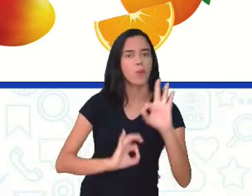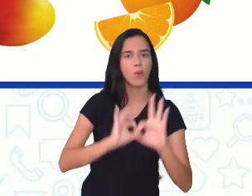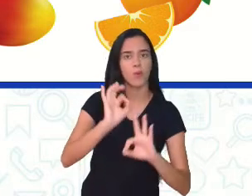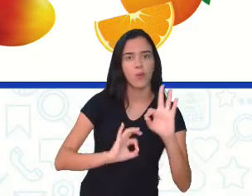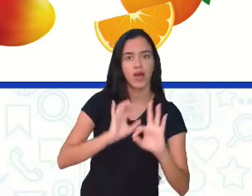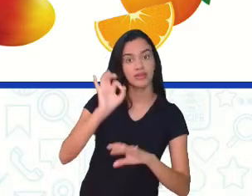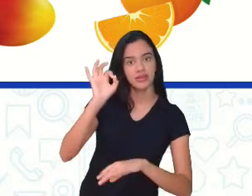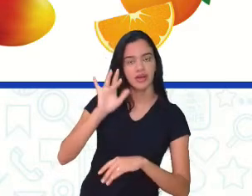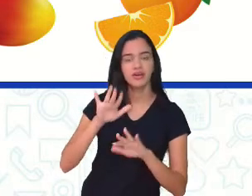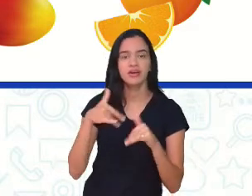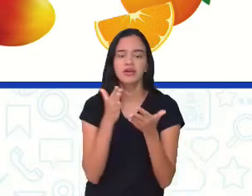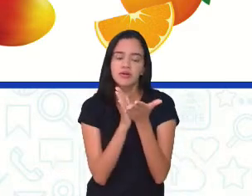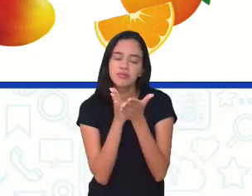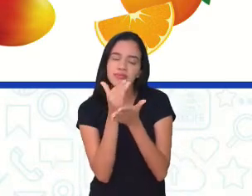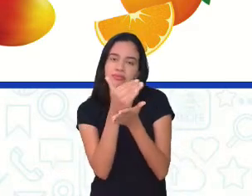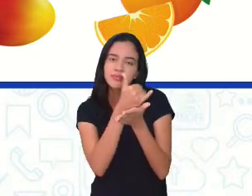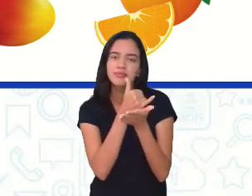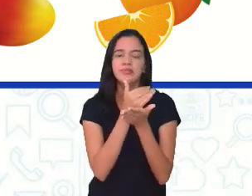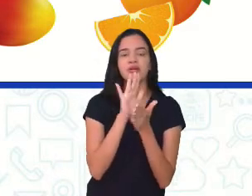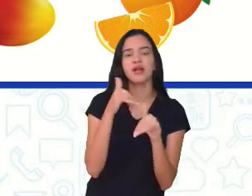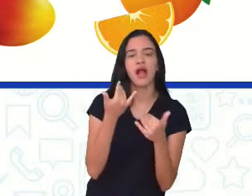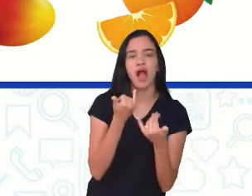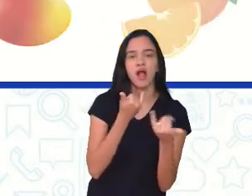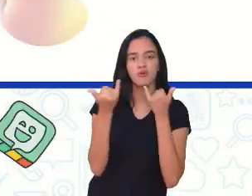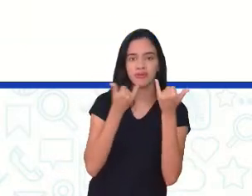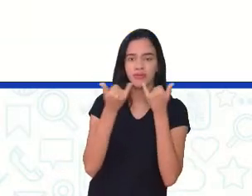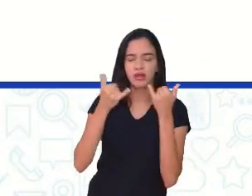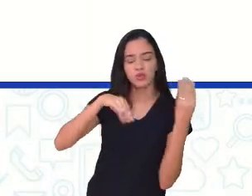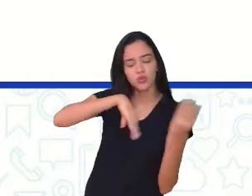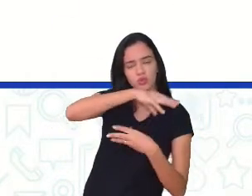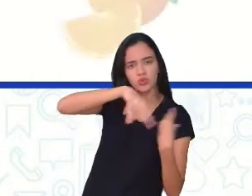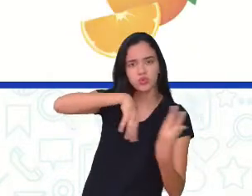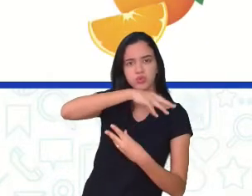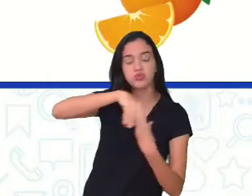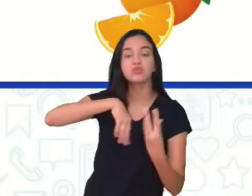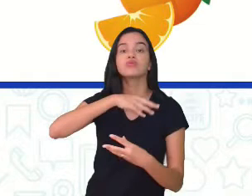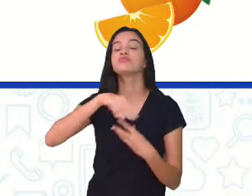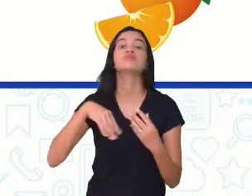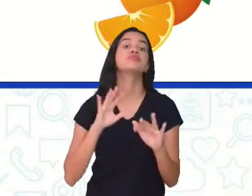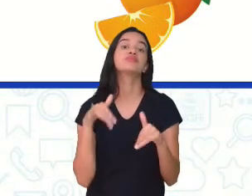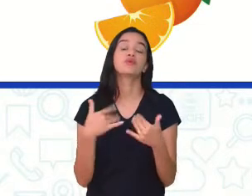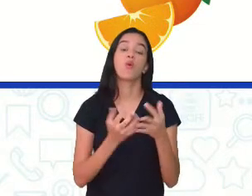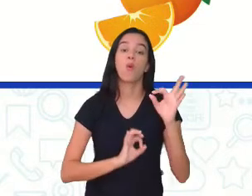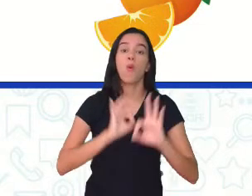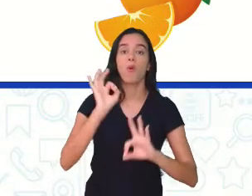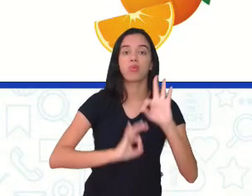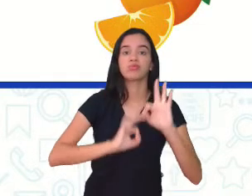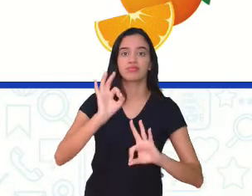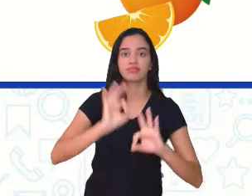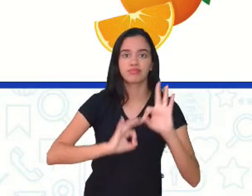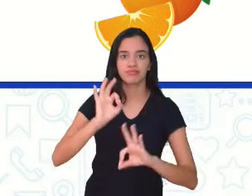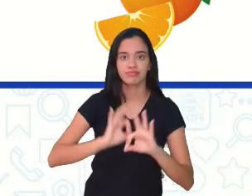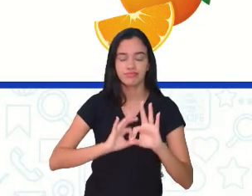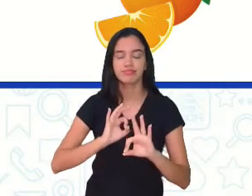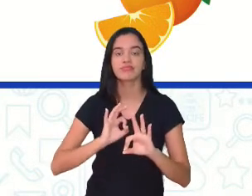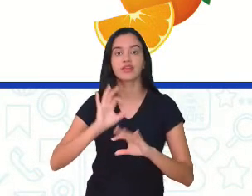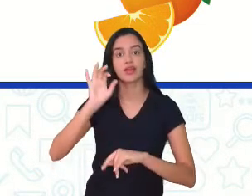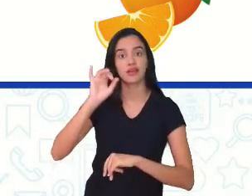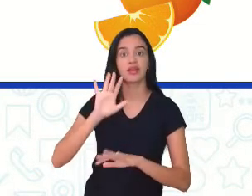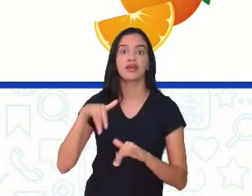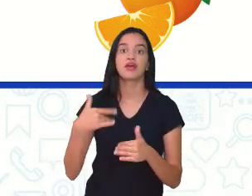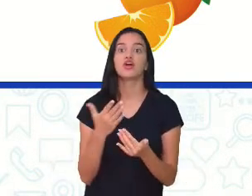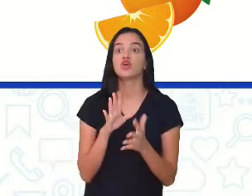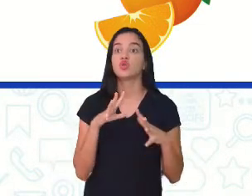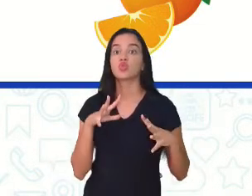dados, tá? Então pode notar que está tudo bagunçado aí as frutinhas. E aí eu organizei esses dados.